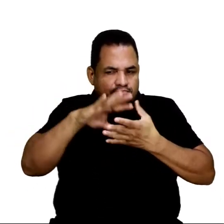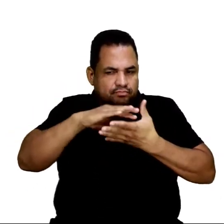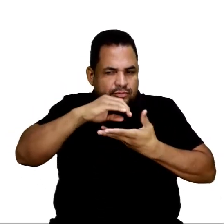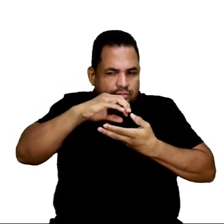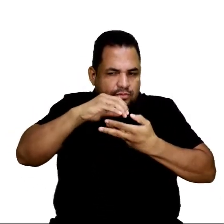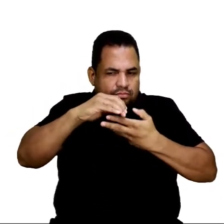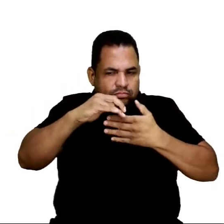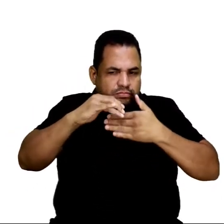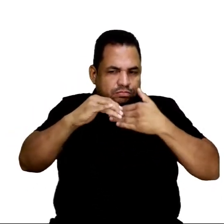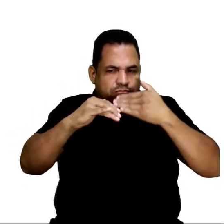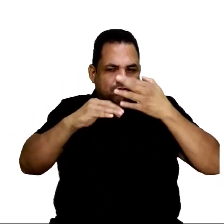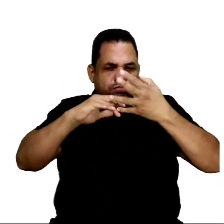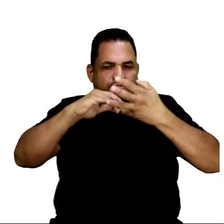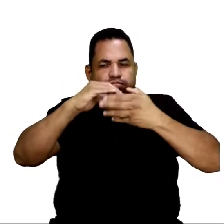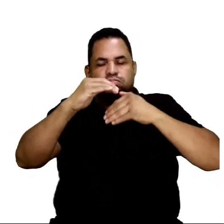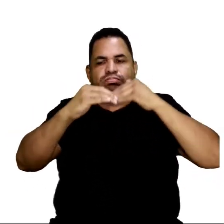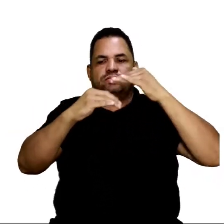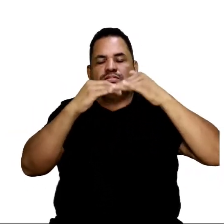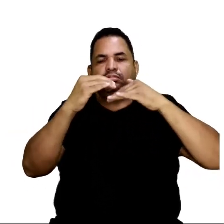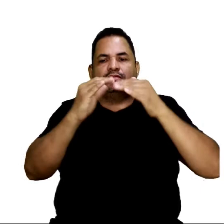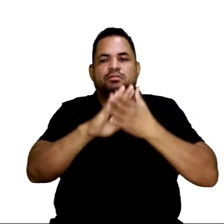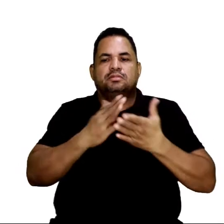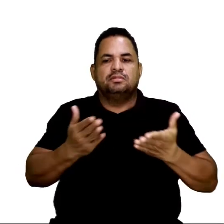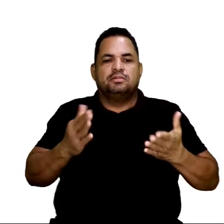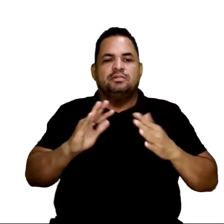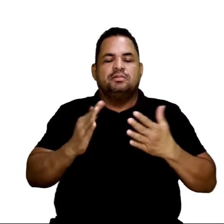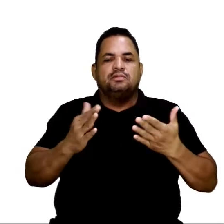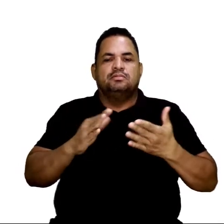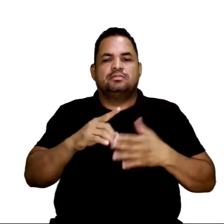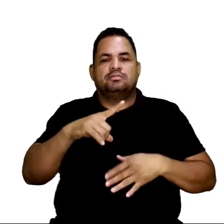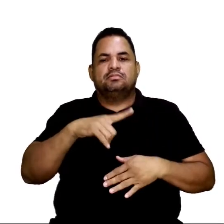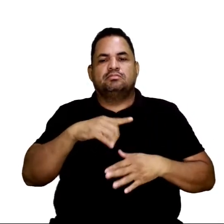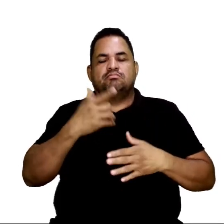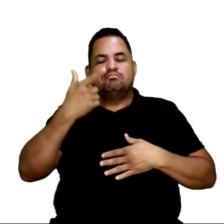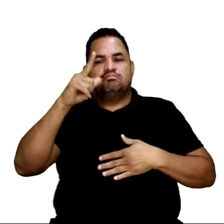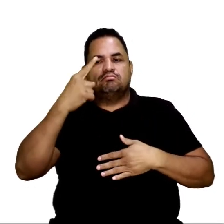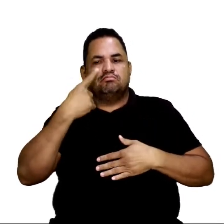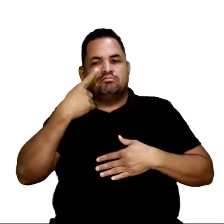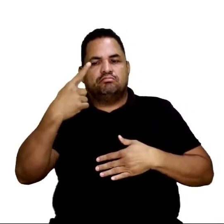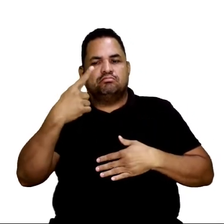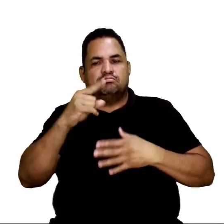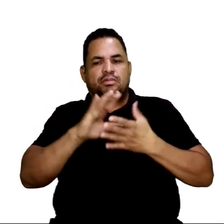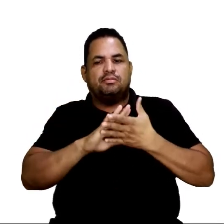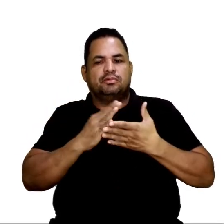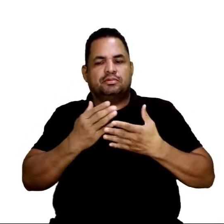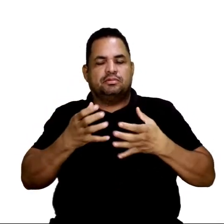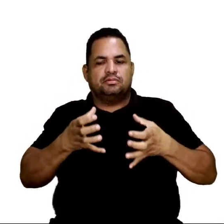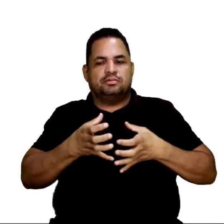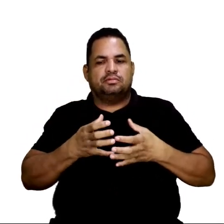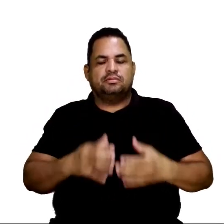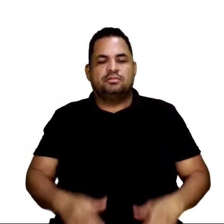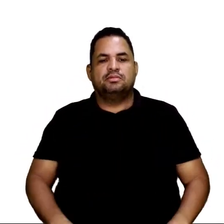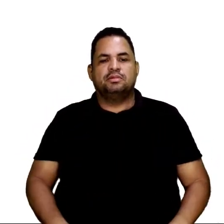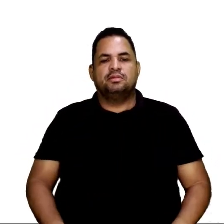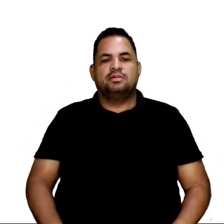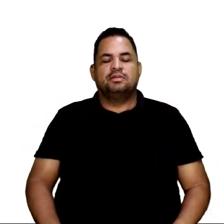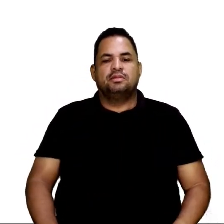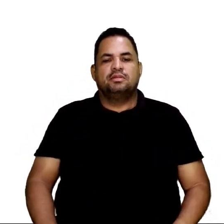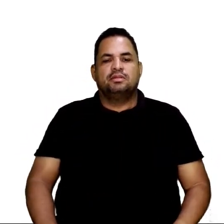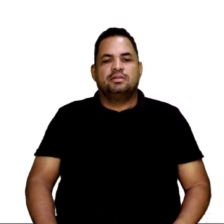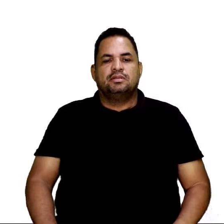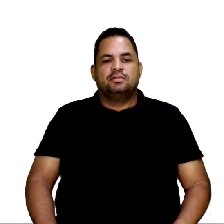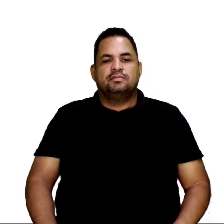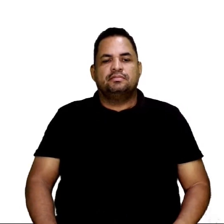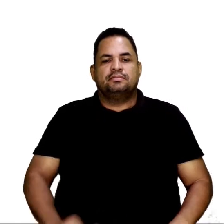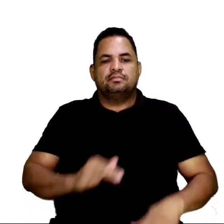um formato, né? Até chegar a gente consegue visualizar o feto, ali ainda é um embrião. As 3